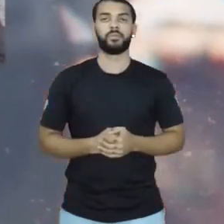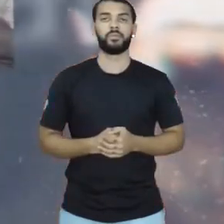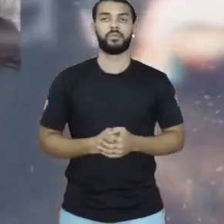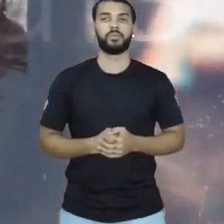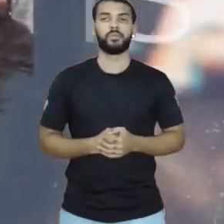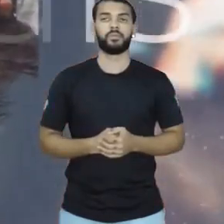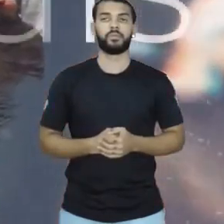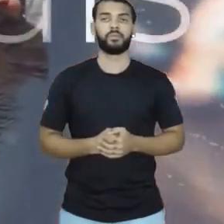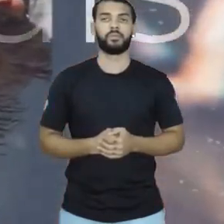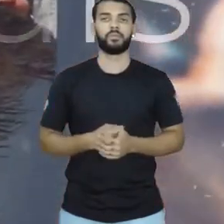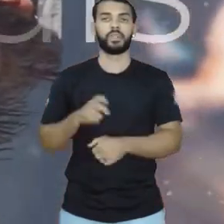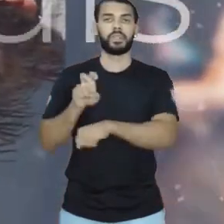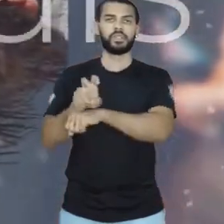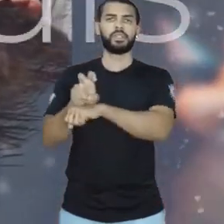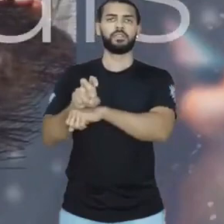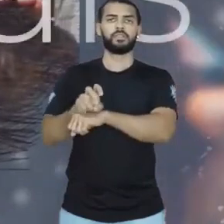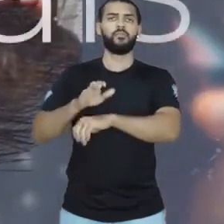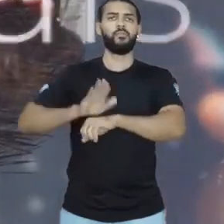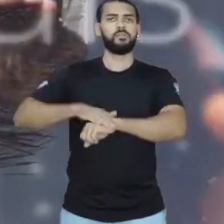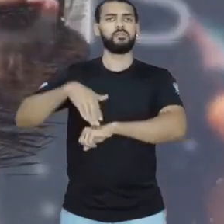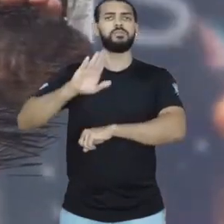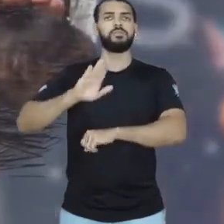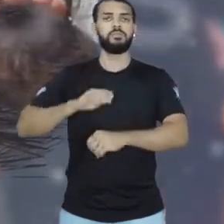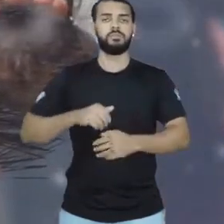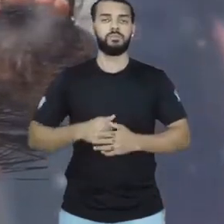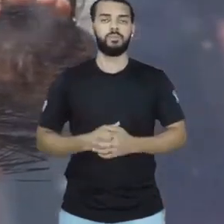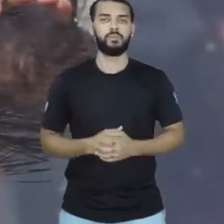Muito mais creches.